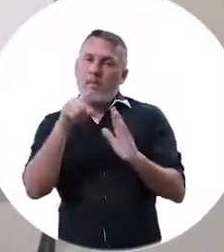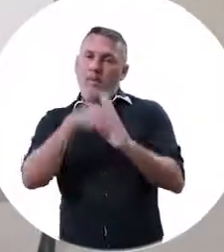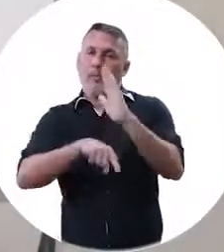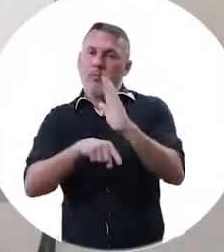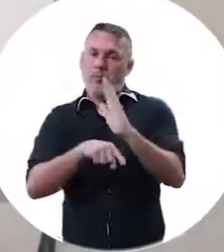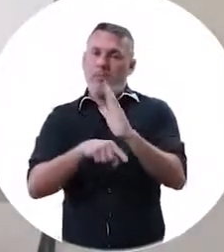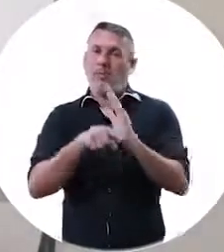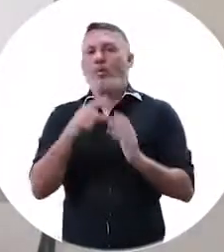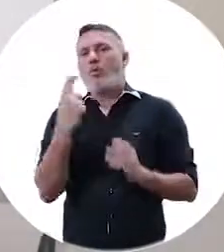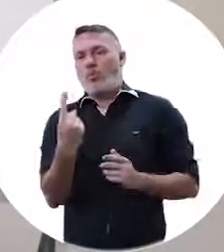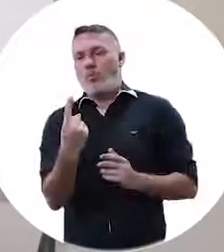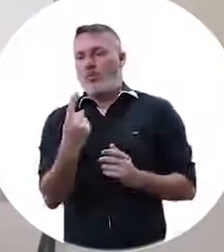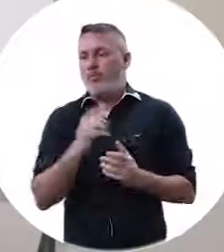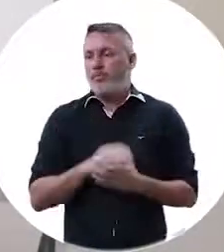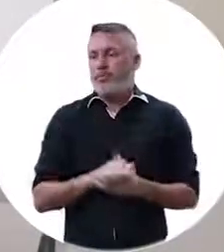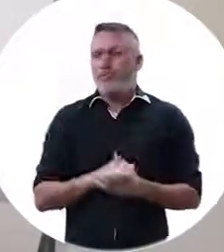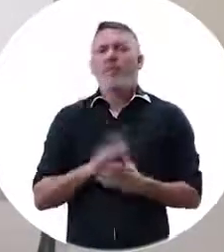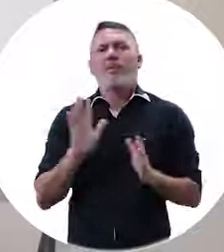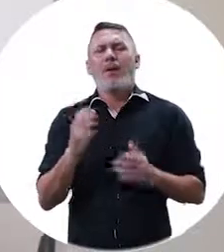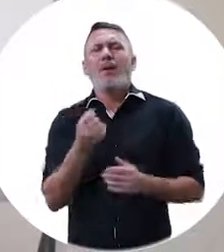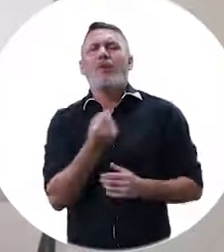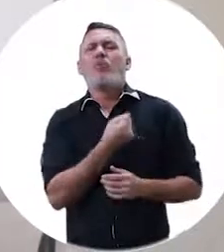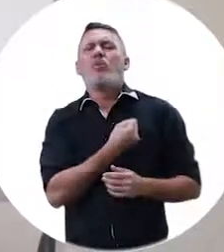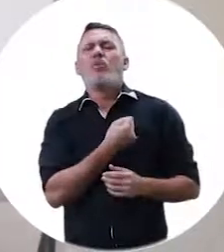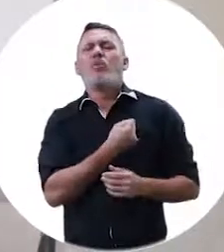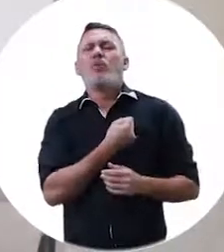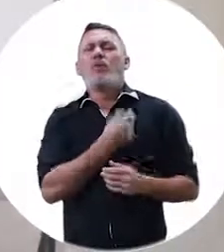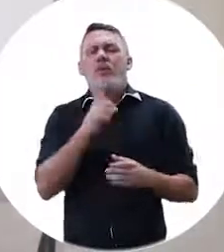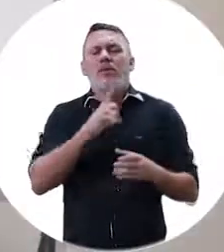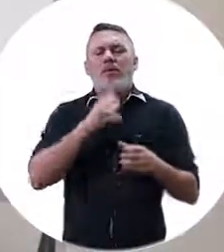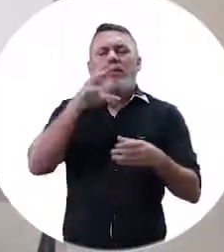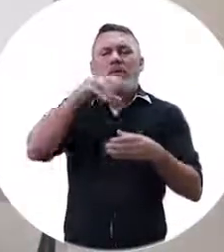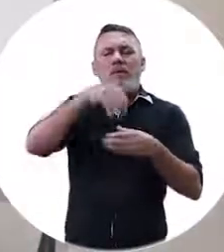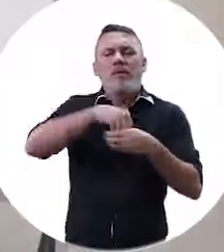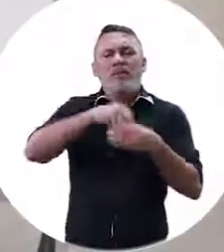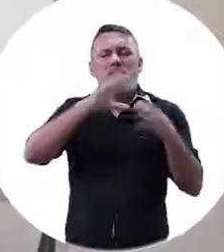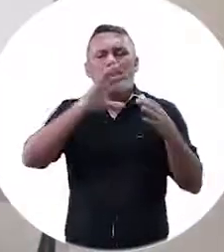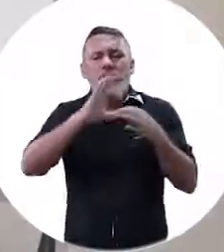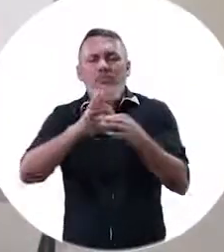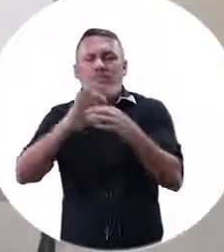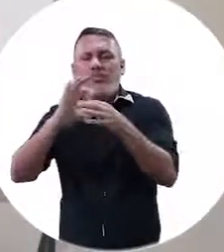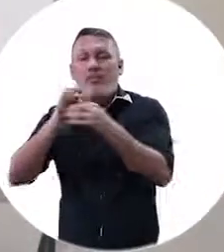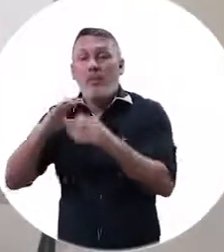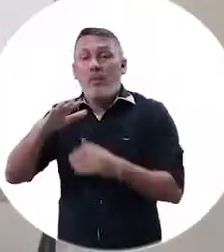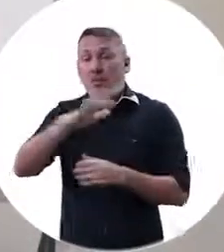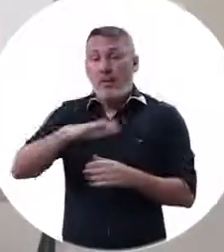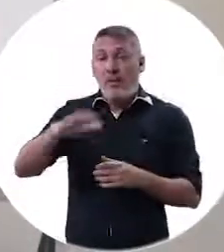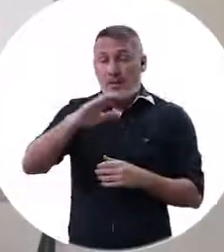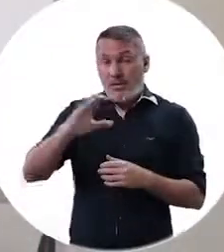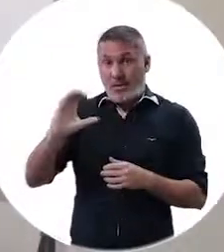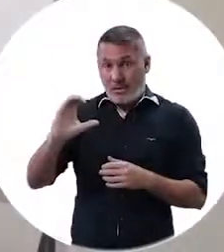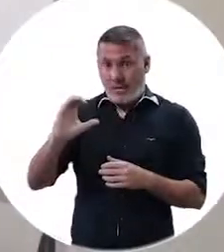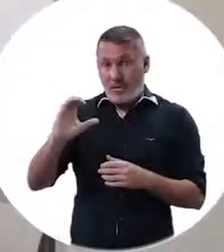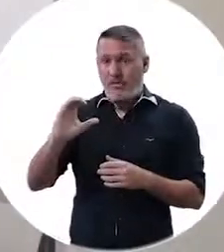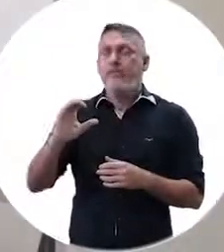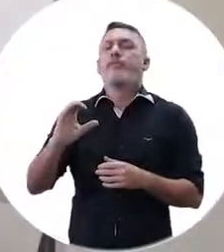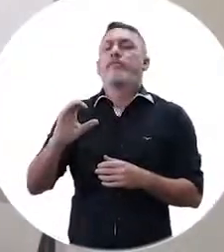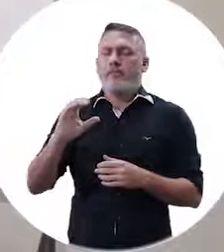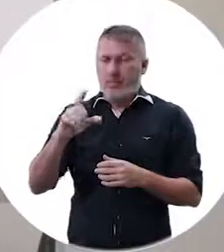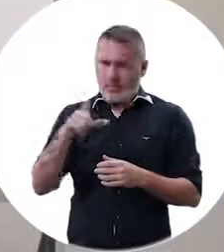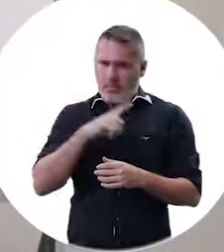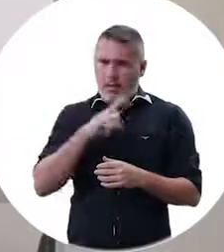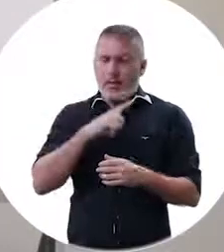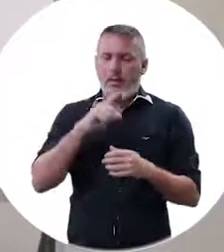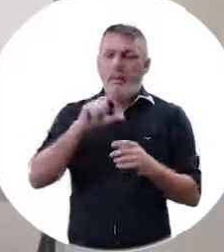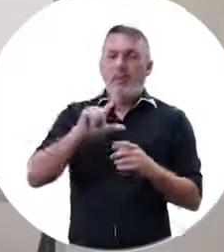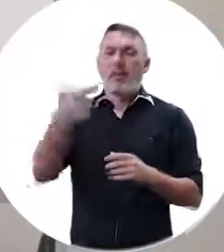número. No caso, o número 1. Um número na enumeração de uma cadeia carbônica sempre vai